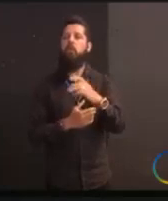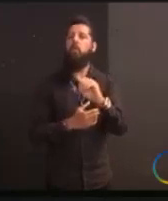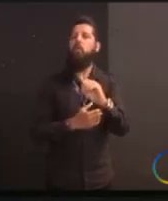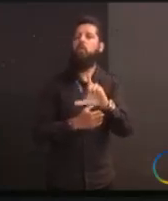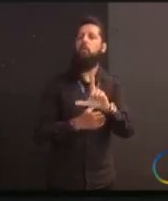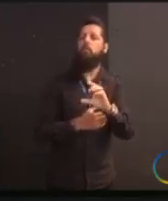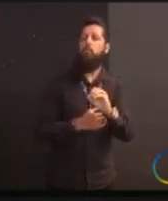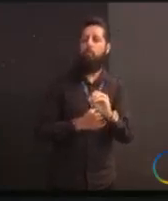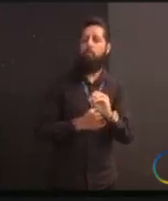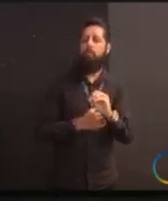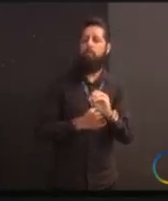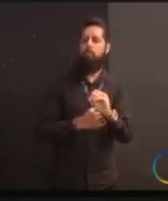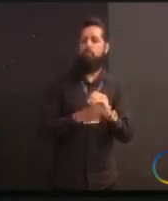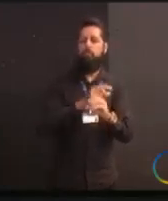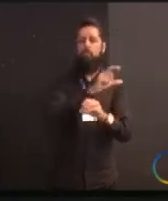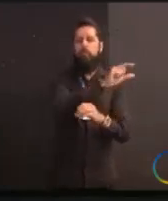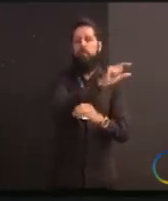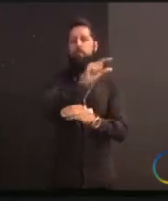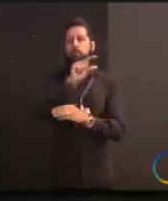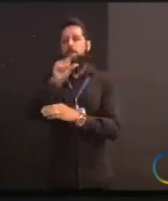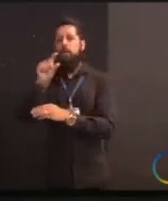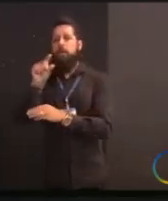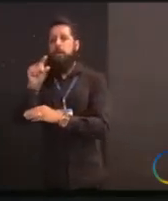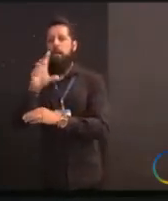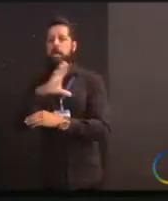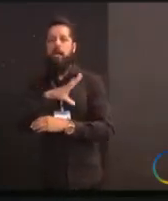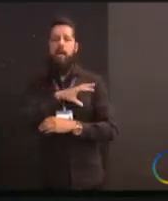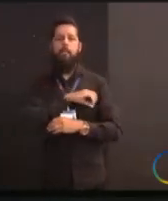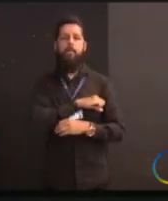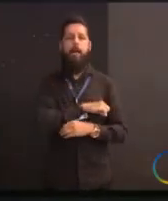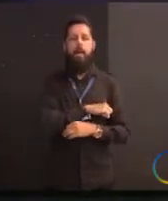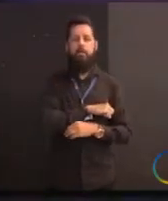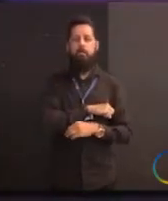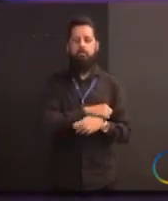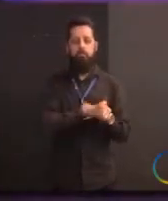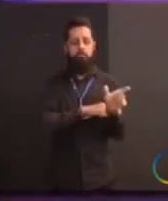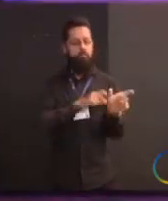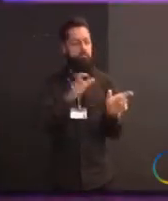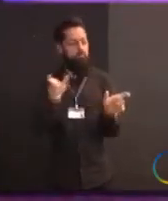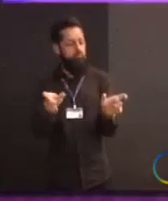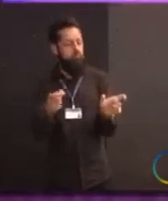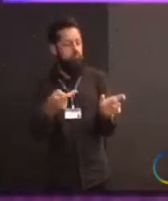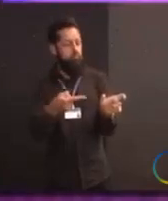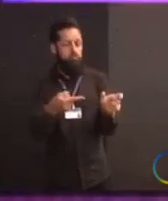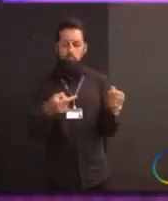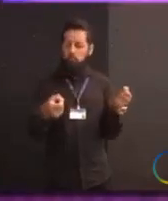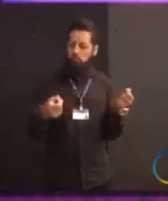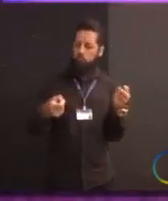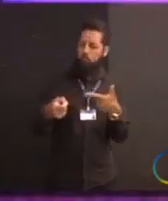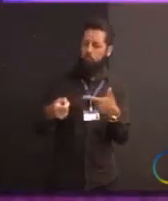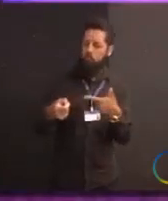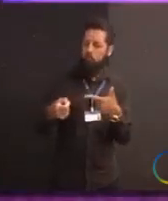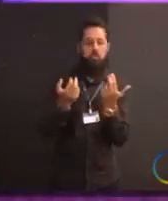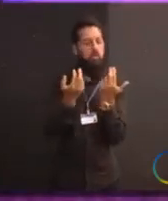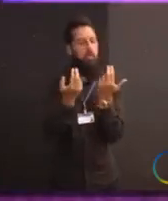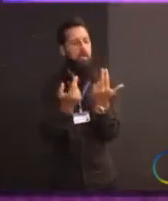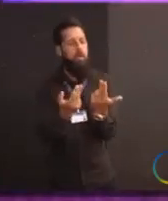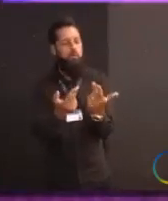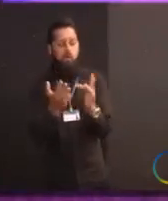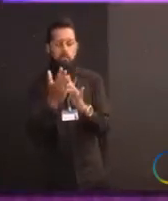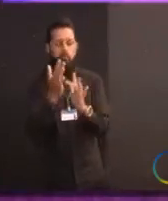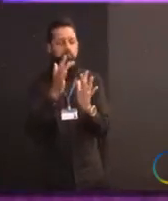Amai-vos uns aos outros, como Jesus nos amou. Olha o som. Se eu